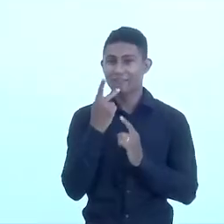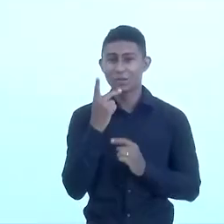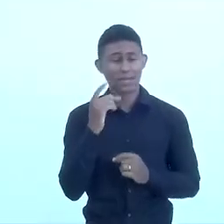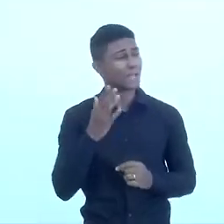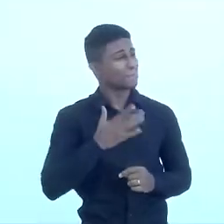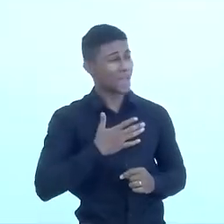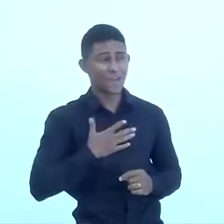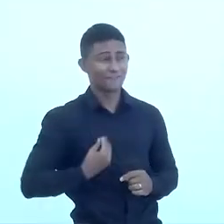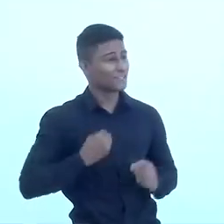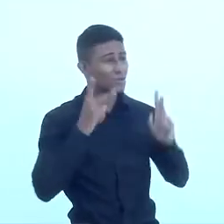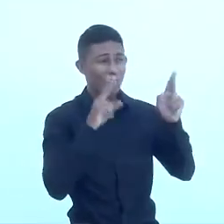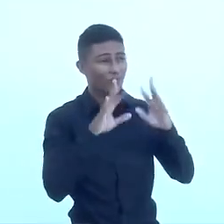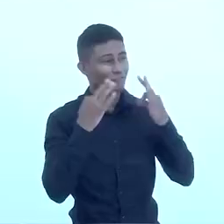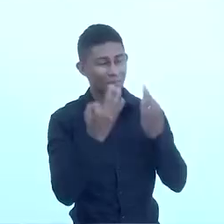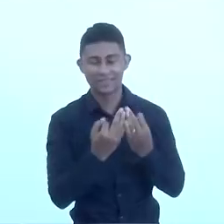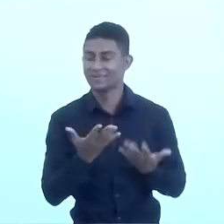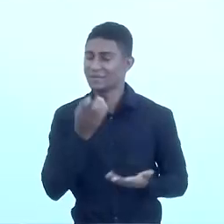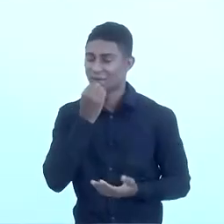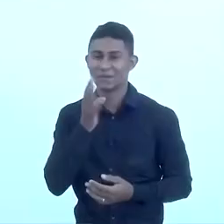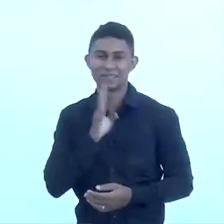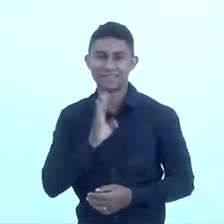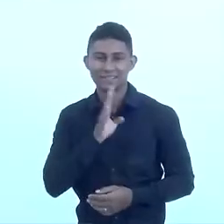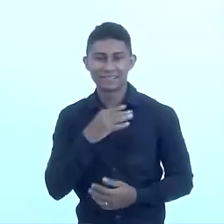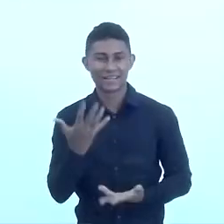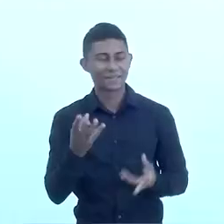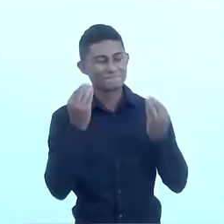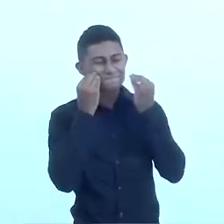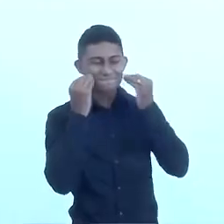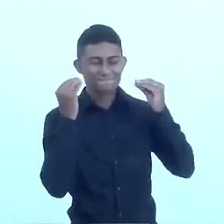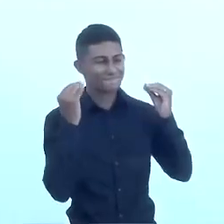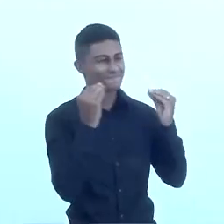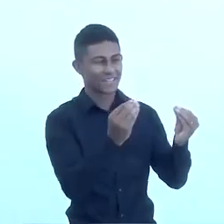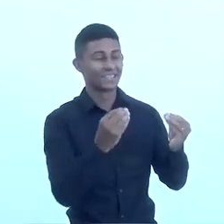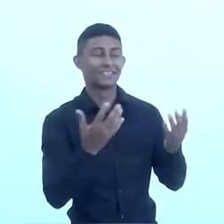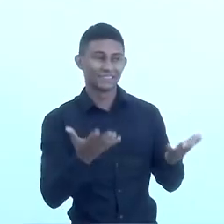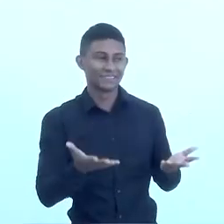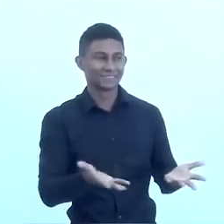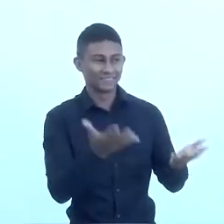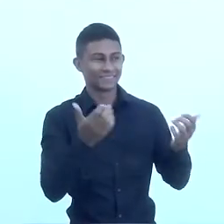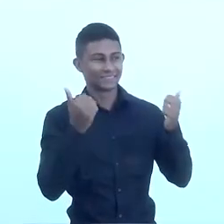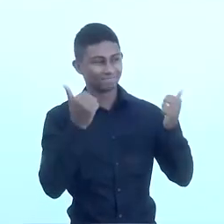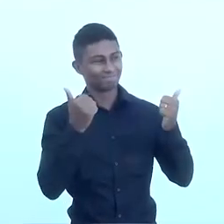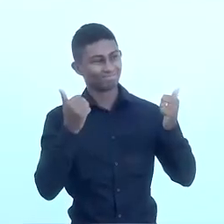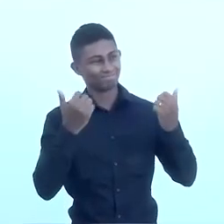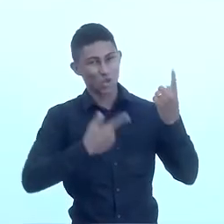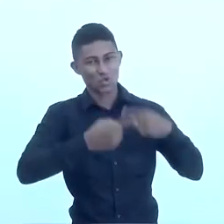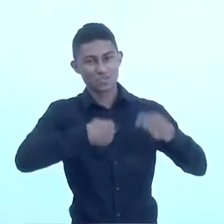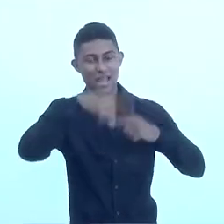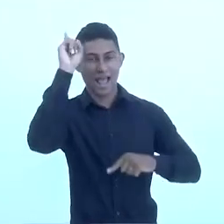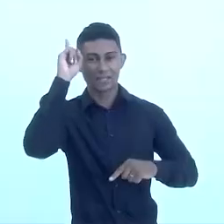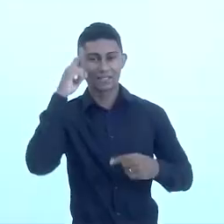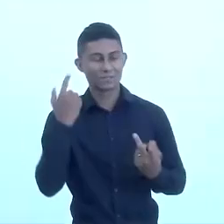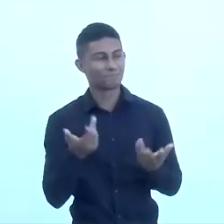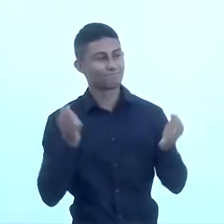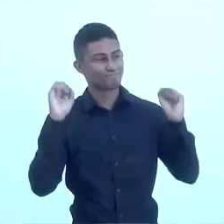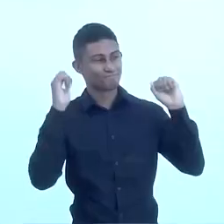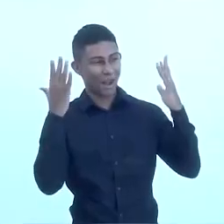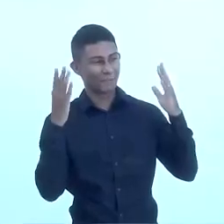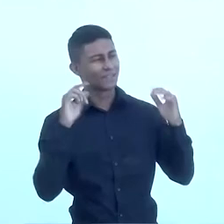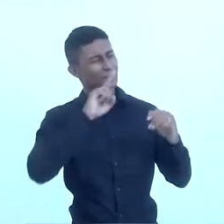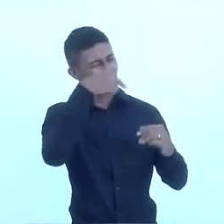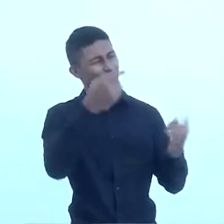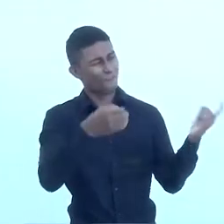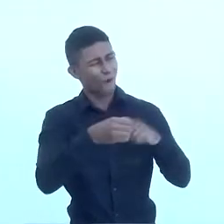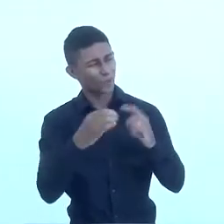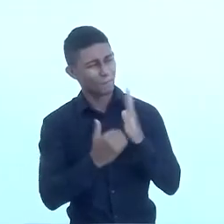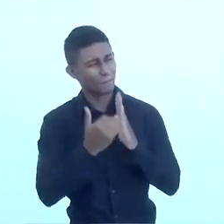família, olha isso. Isso aqui é divertido. Paulo, beijo, sucesso, beijo. Parabéns.